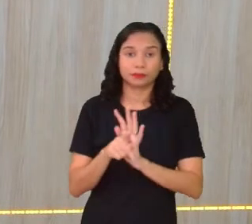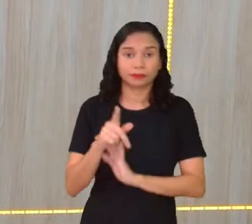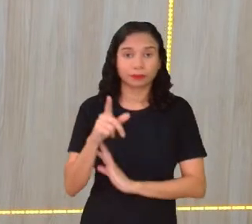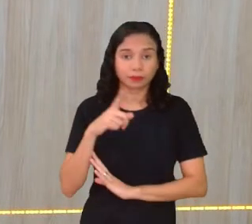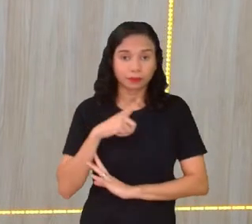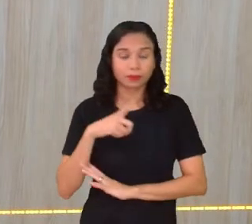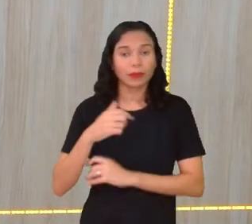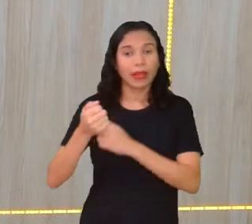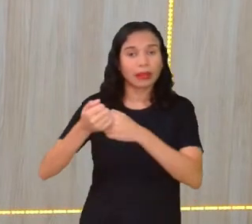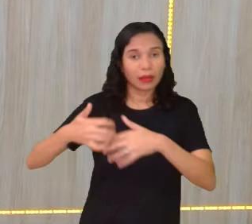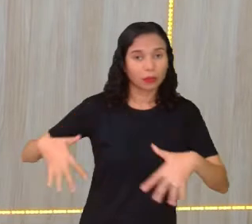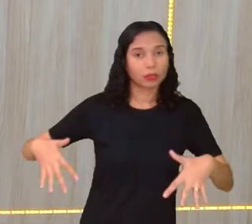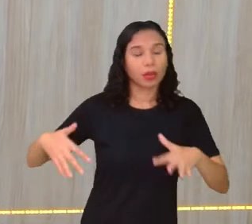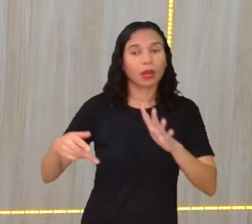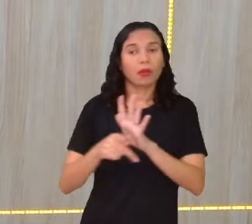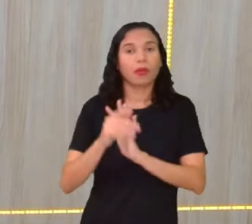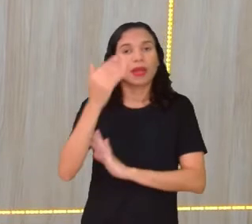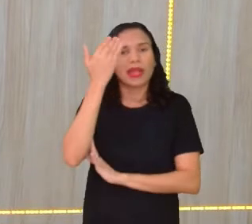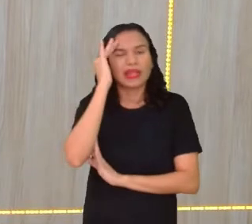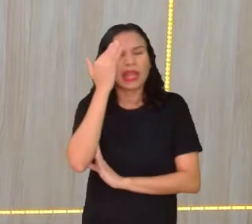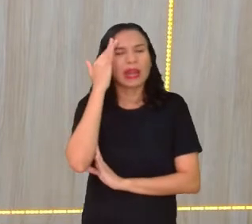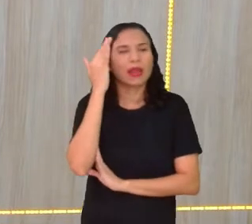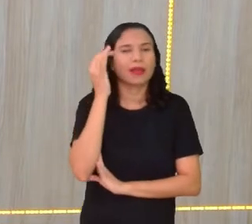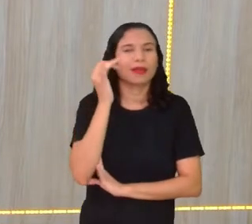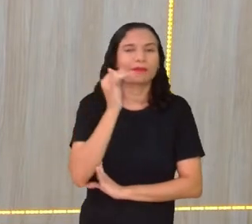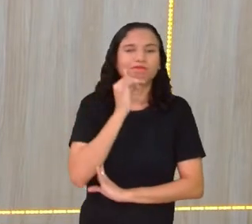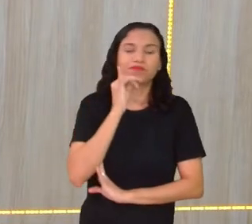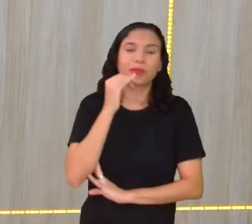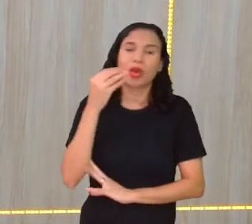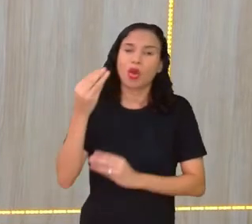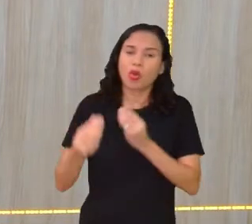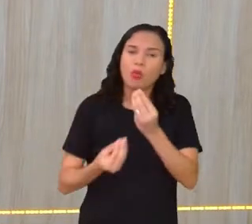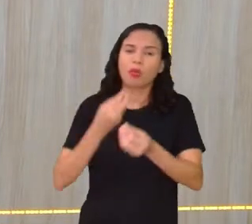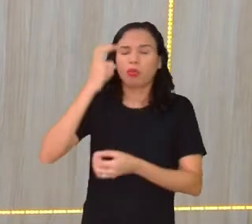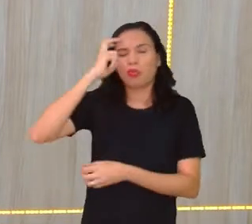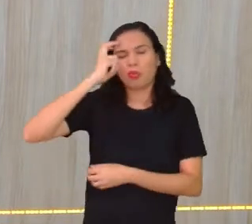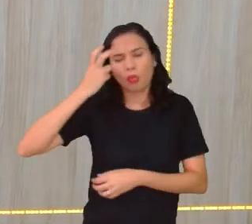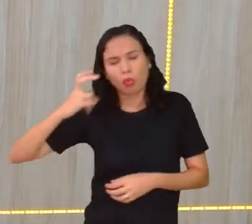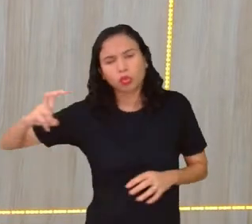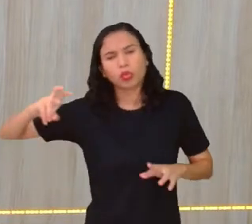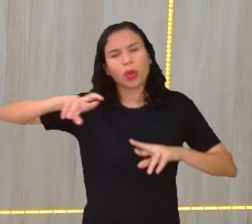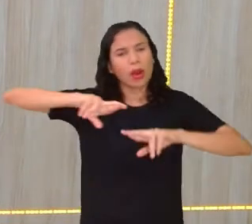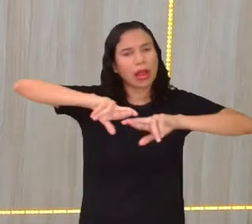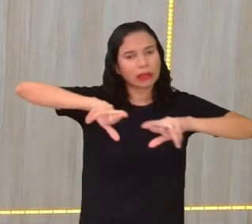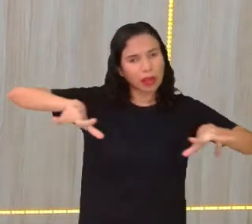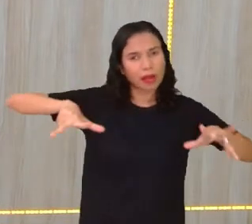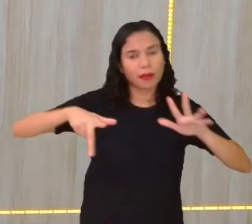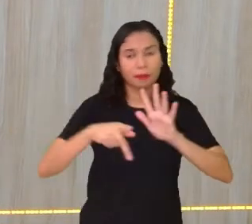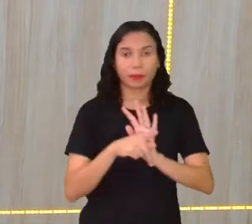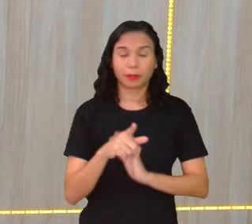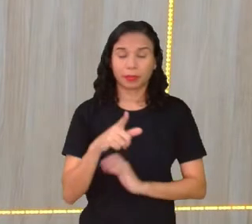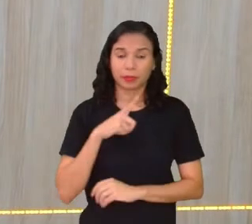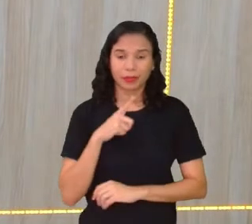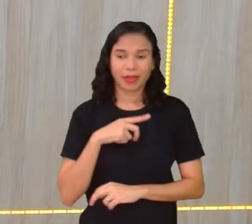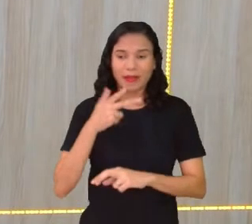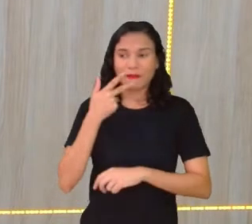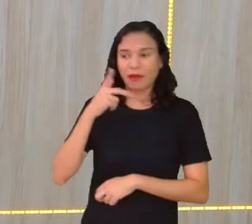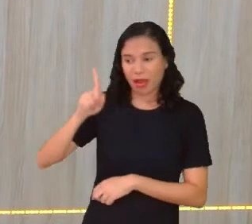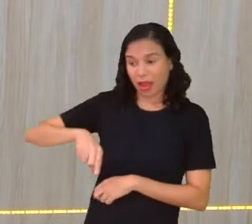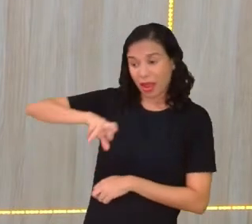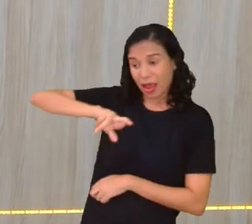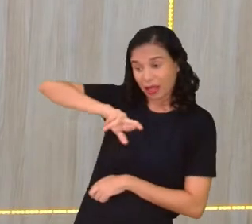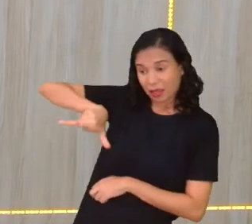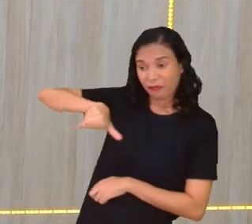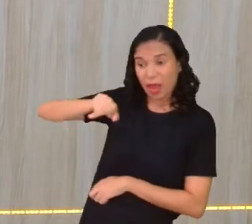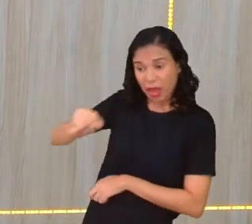é natural entender. Agora vejam, isso é uma questão de cultura, né? Uma cultura diferente. Não é porque é diferente